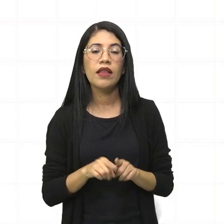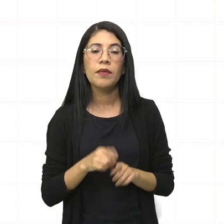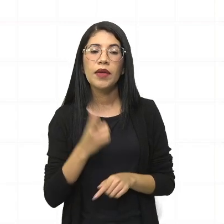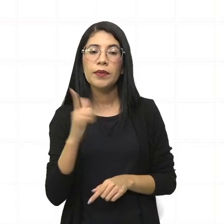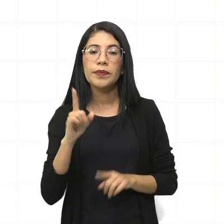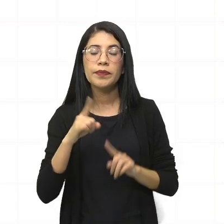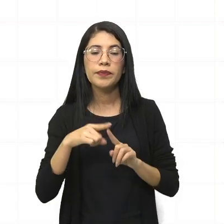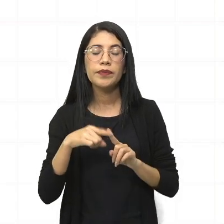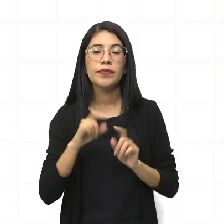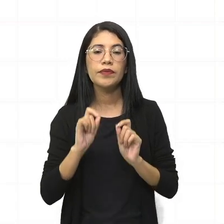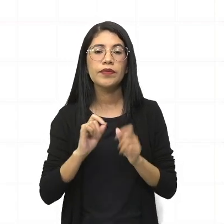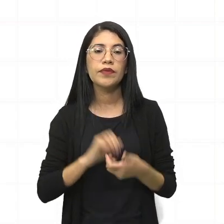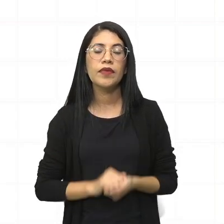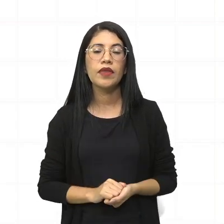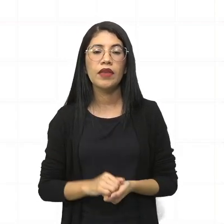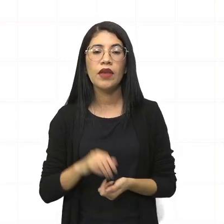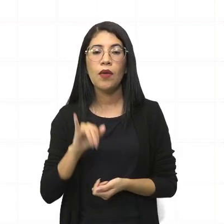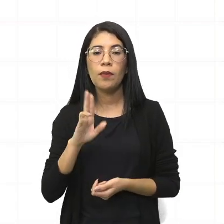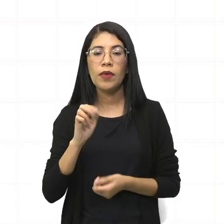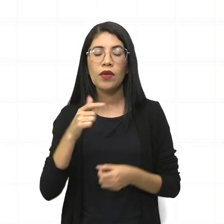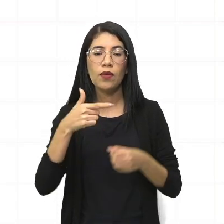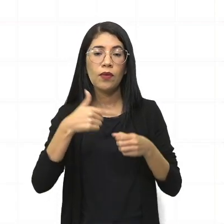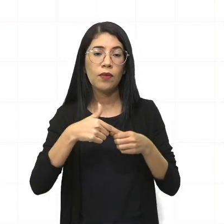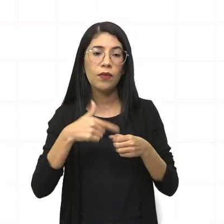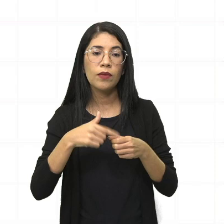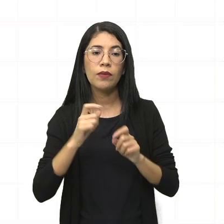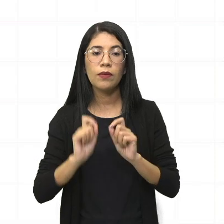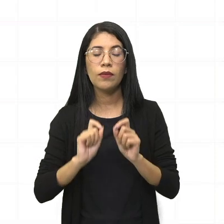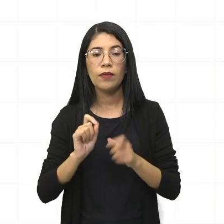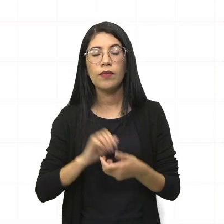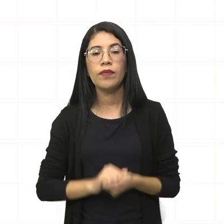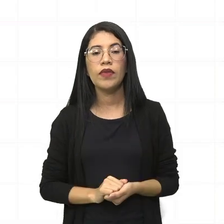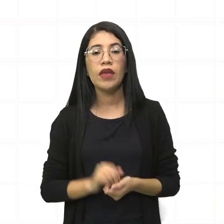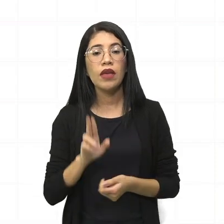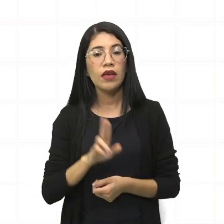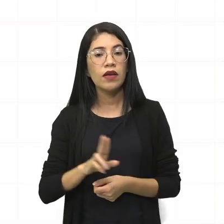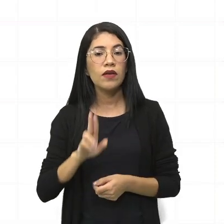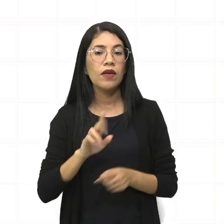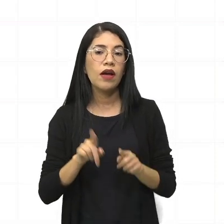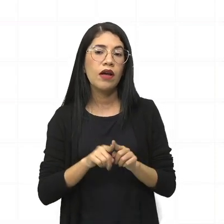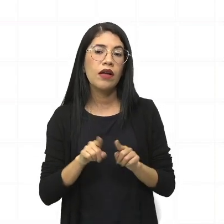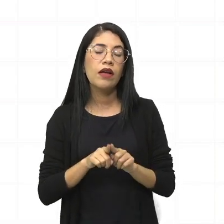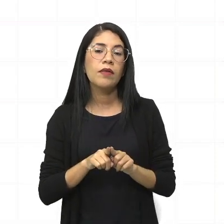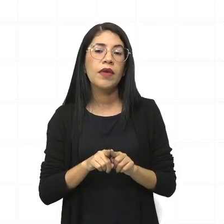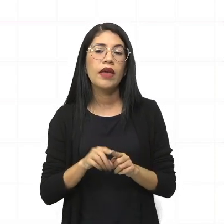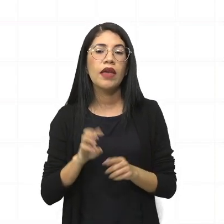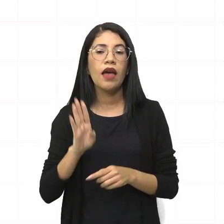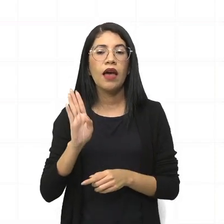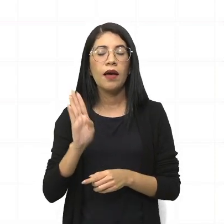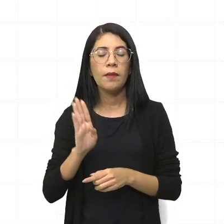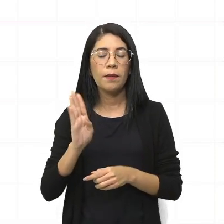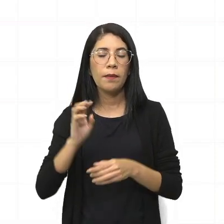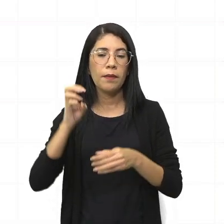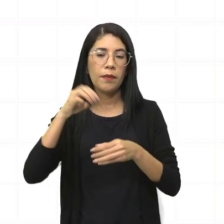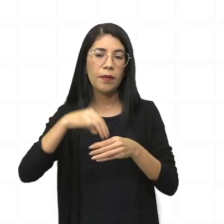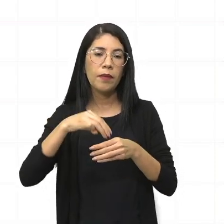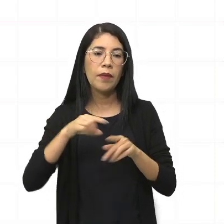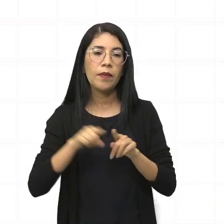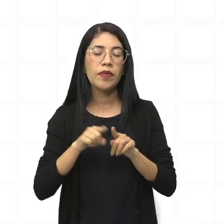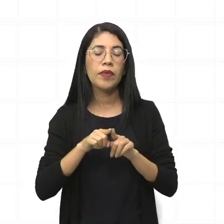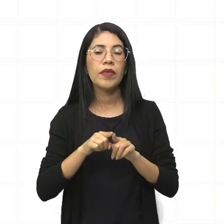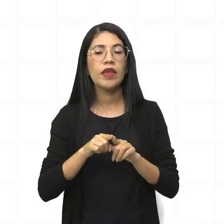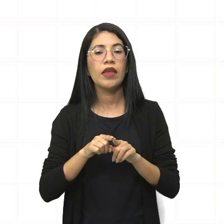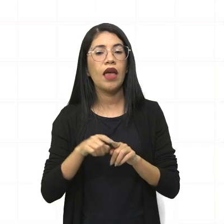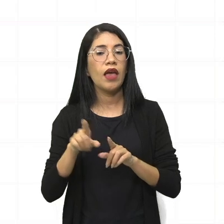outra fonte de energia, que é a energia dos biocombustíveis, que vai utilizar aí a biomassa. É uma fonte de